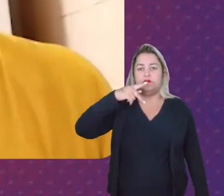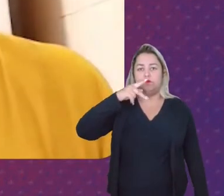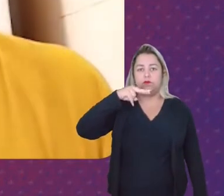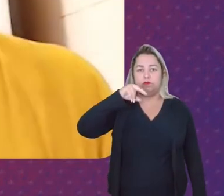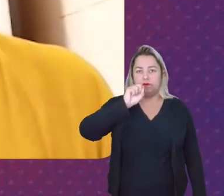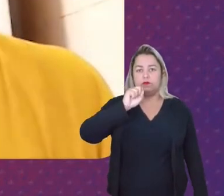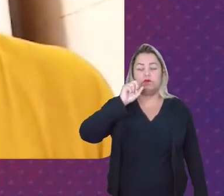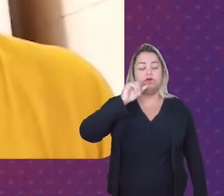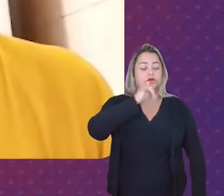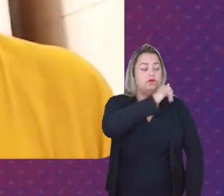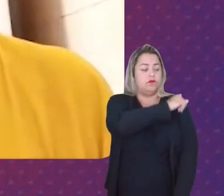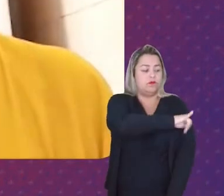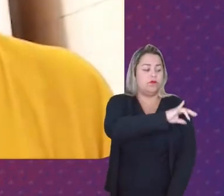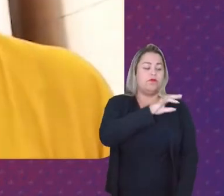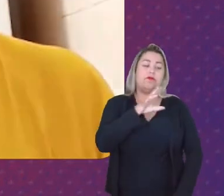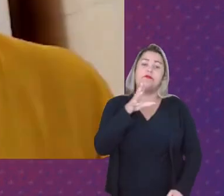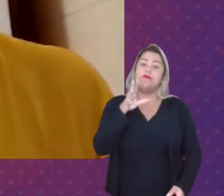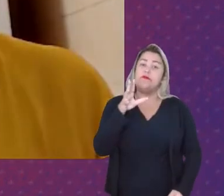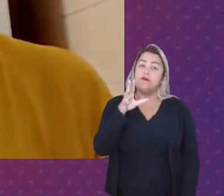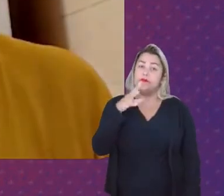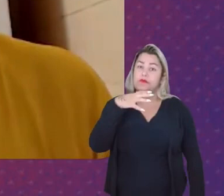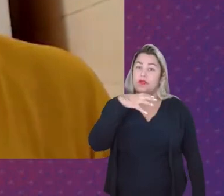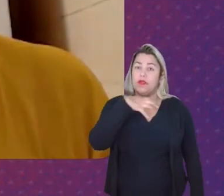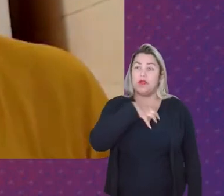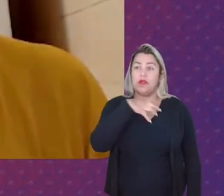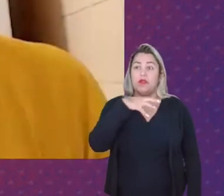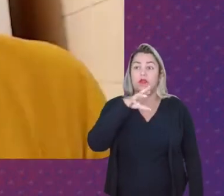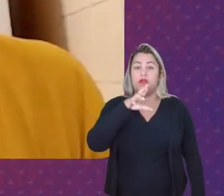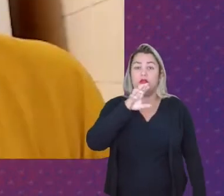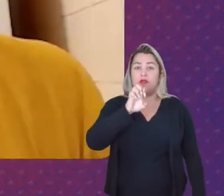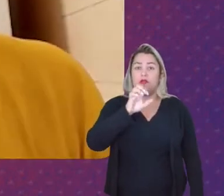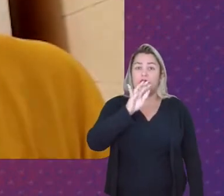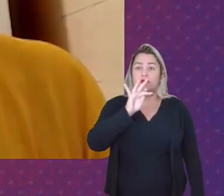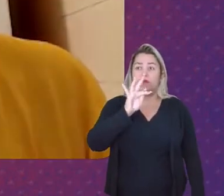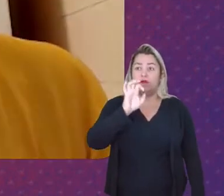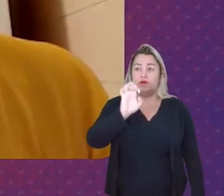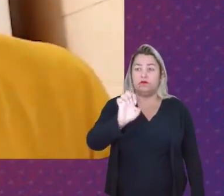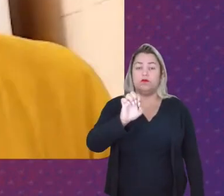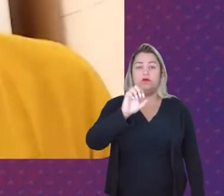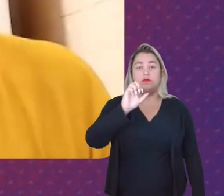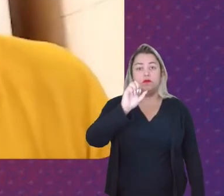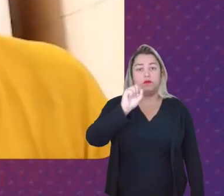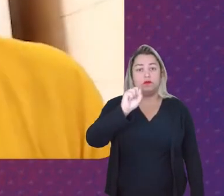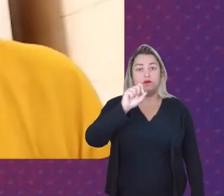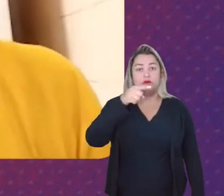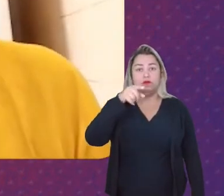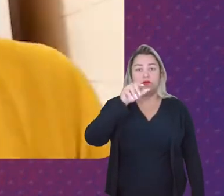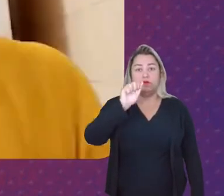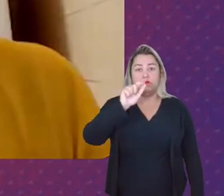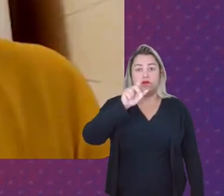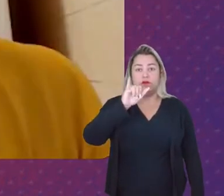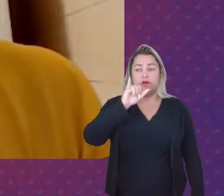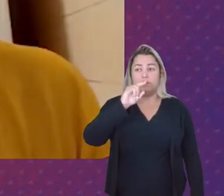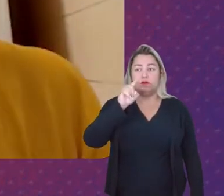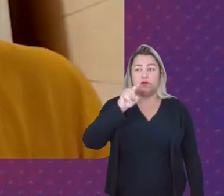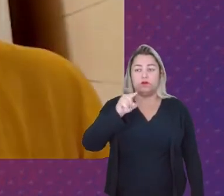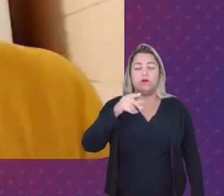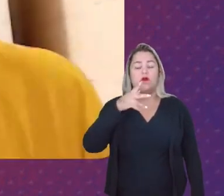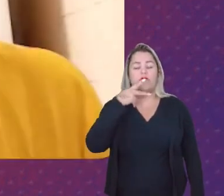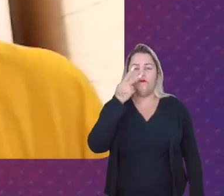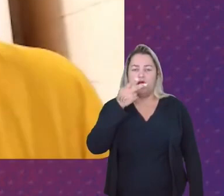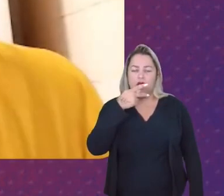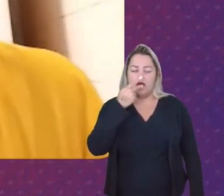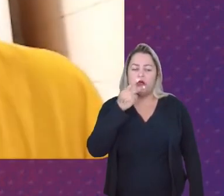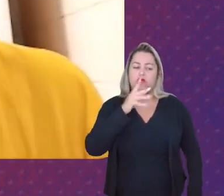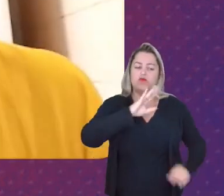no Rio de Janeiro, teve em Salvador, Aracaju, Recife e São Luís do Maranhão. E eu digo com muito orgulho que eu sou